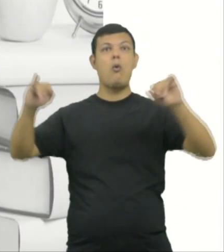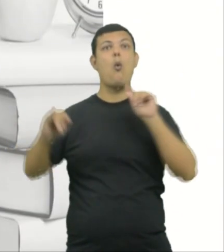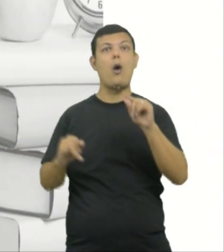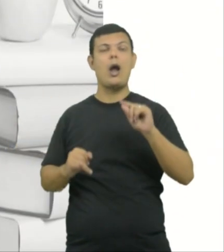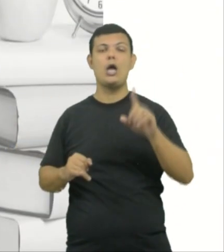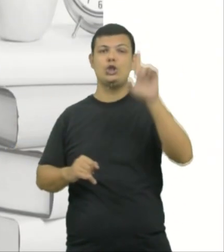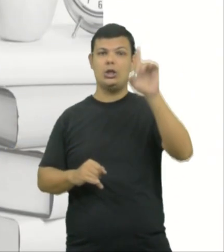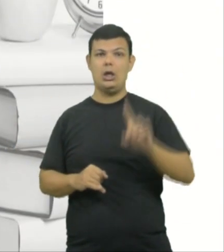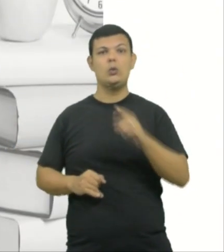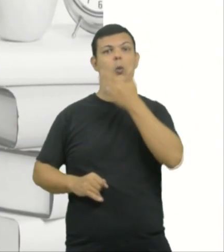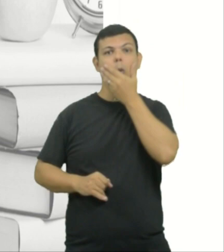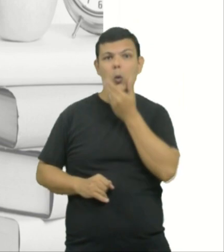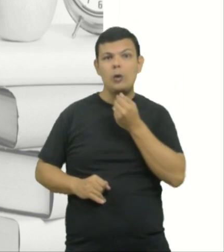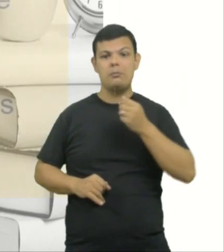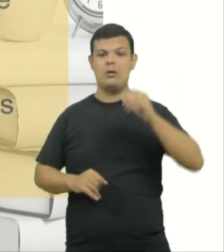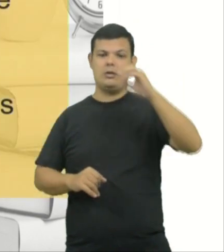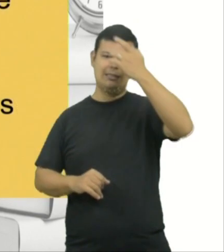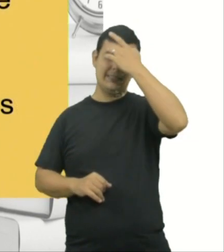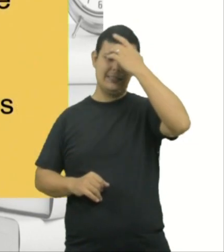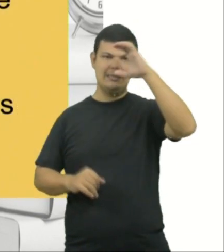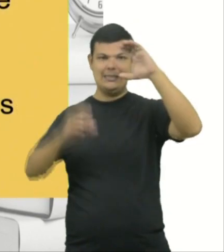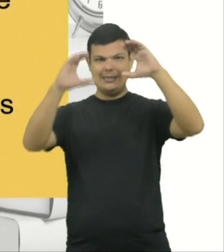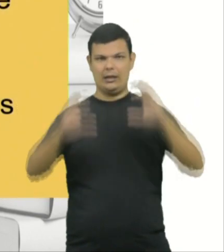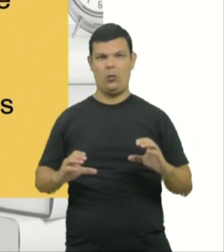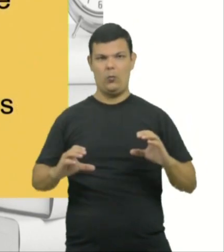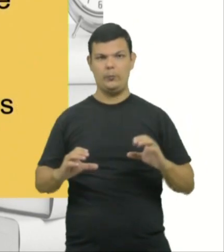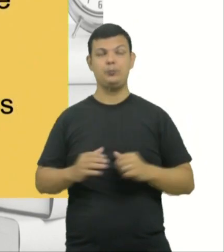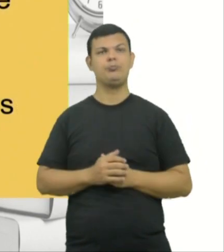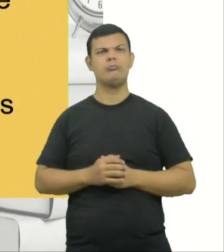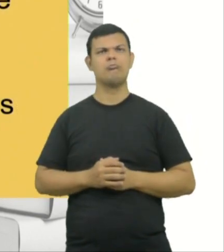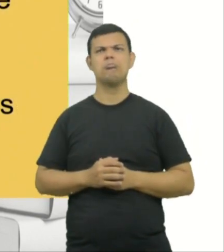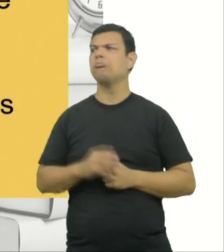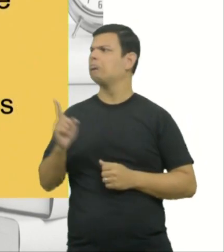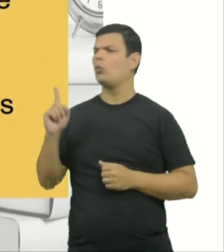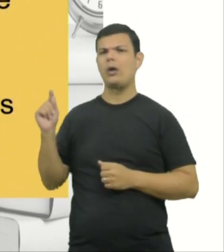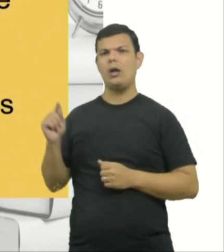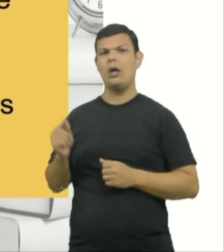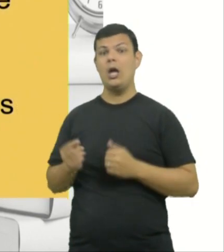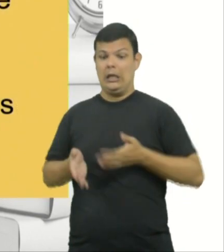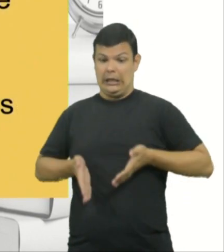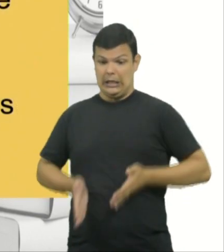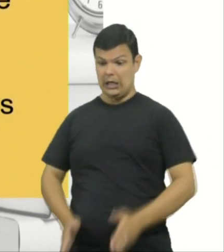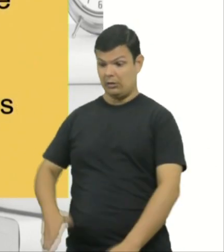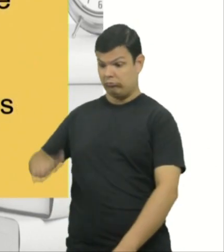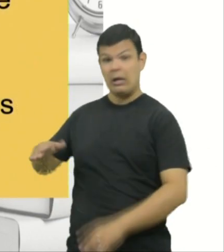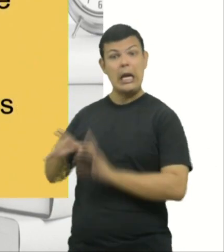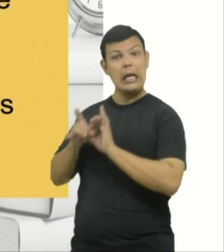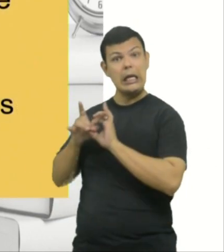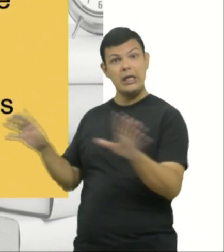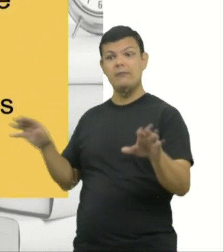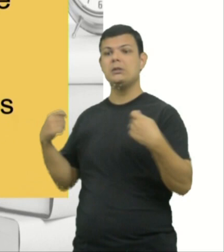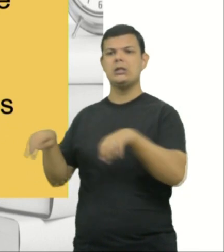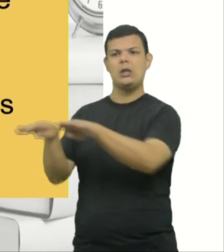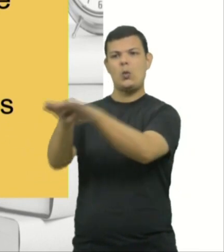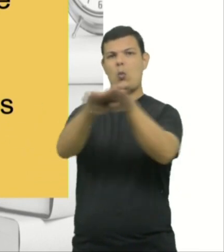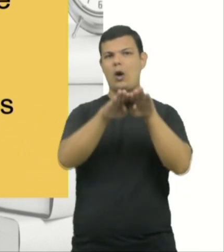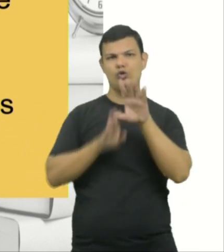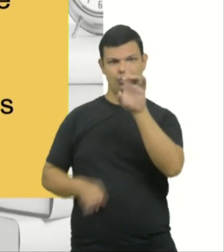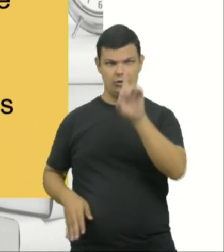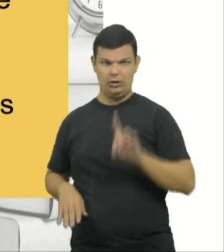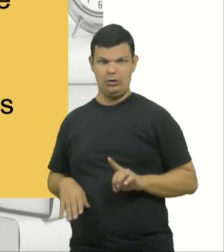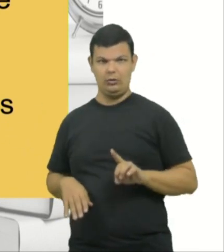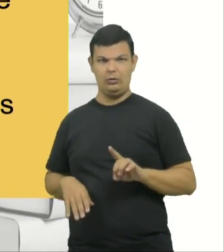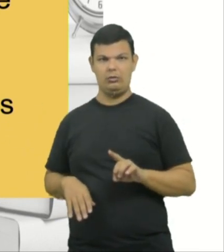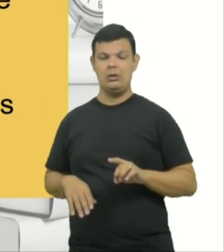do Homem e do Cidadão. Ela previa que os homens nascem livres e são livres de igual direito.